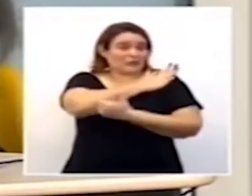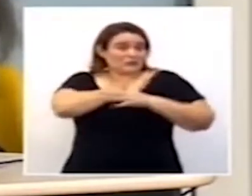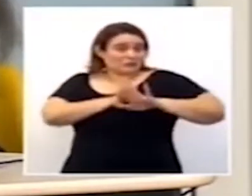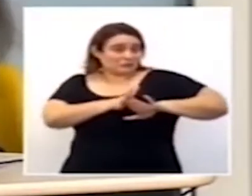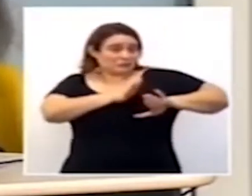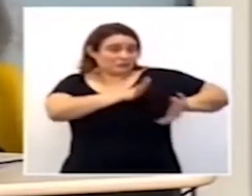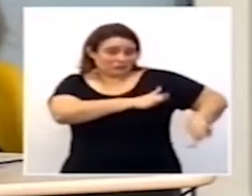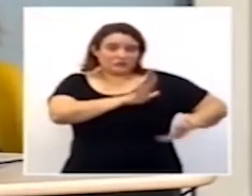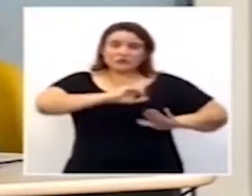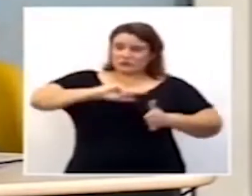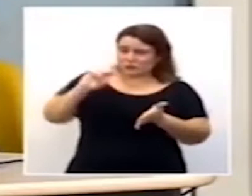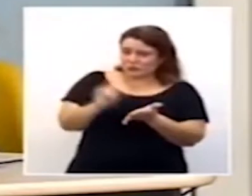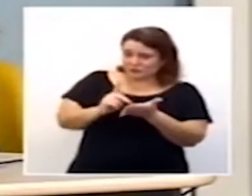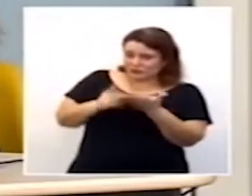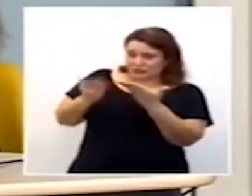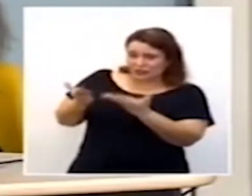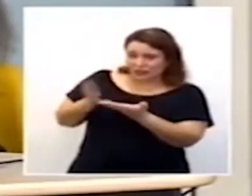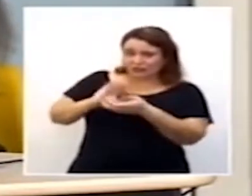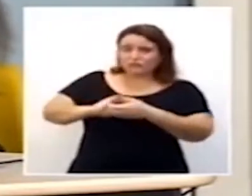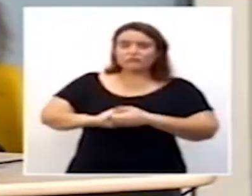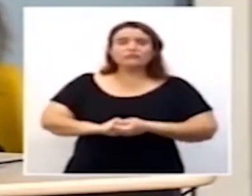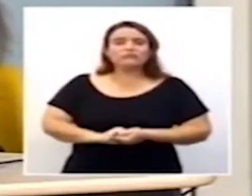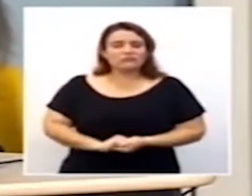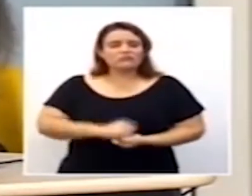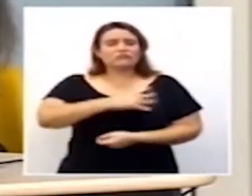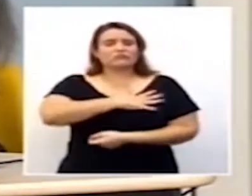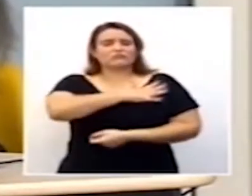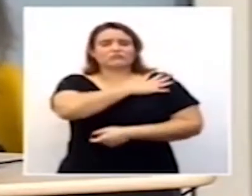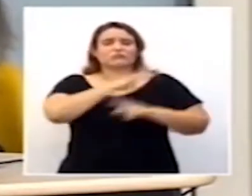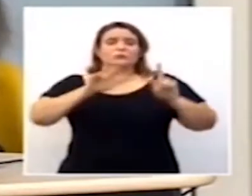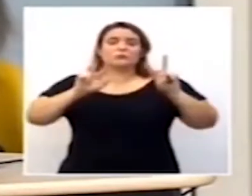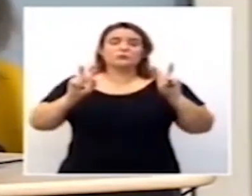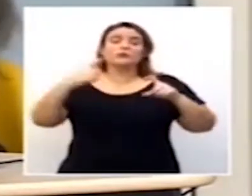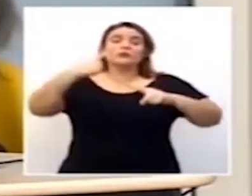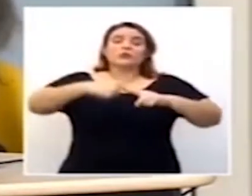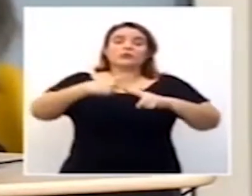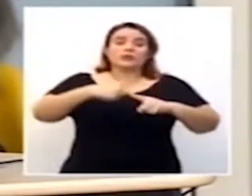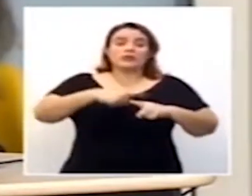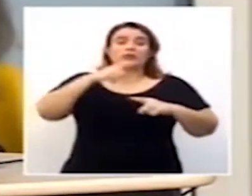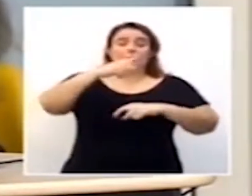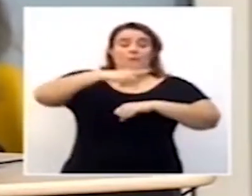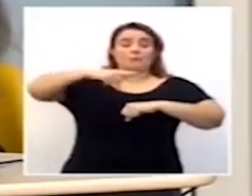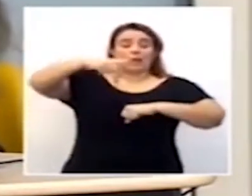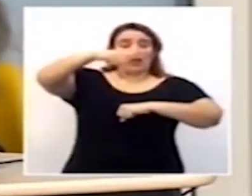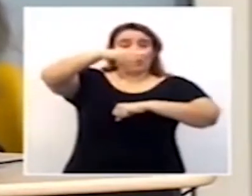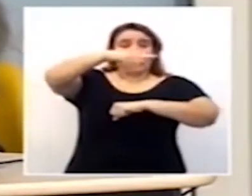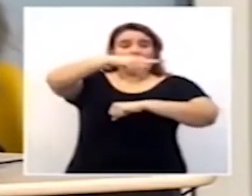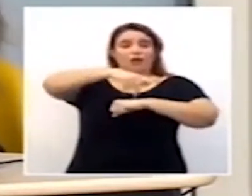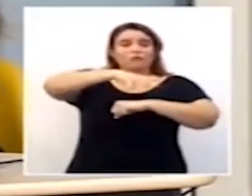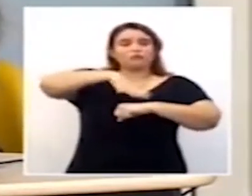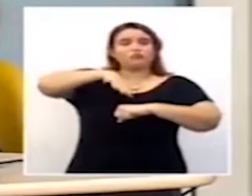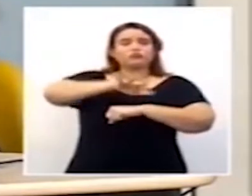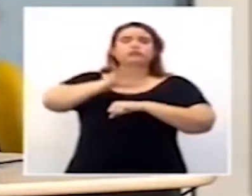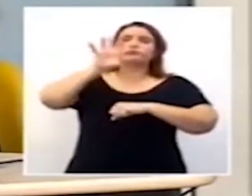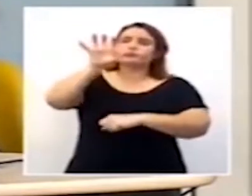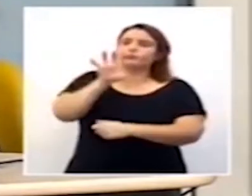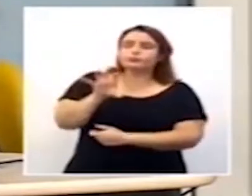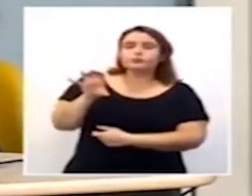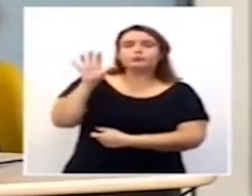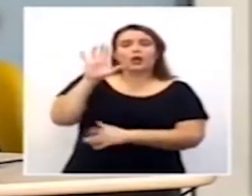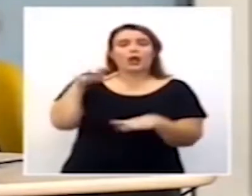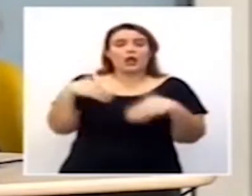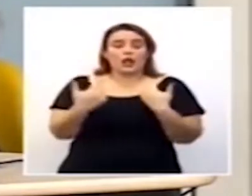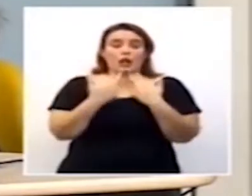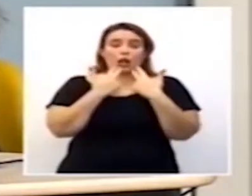saudade muito respeito deste preconceito porque nós temos várias regiões no nosso país e nós temos muito a